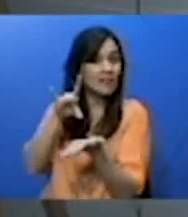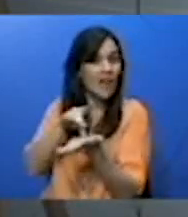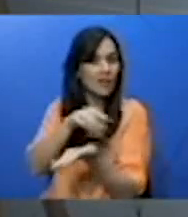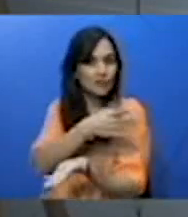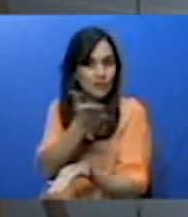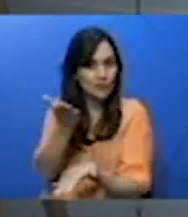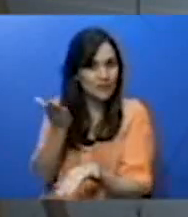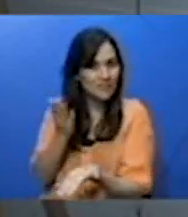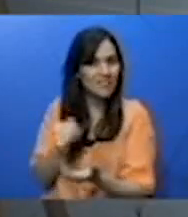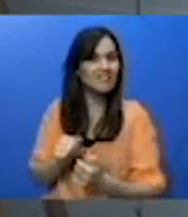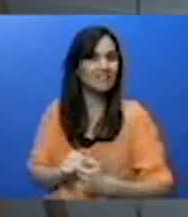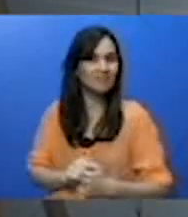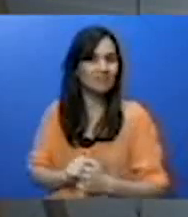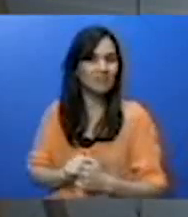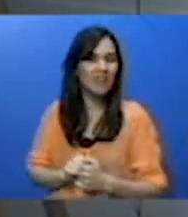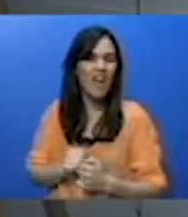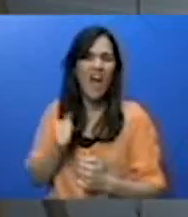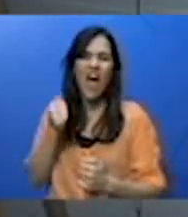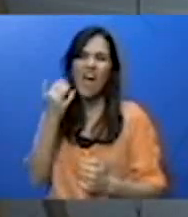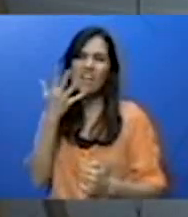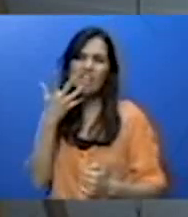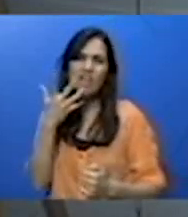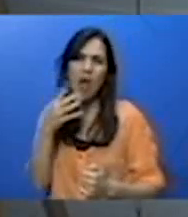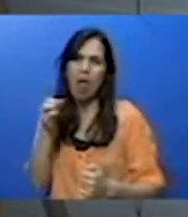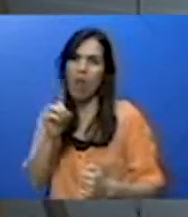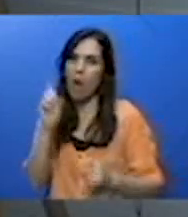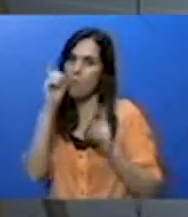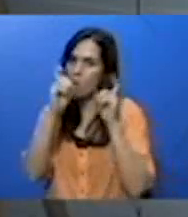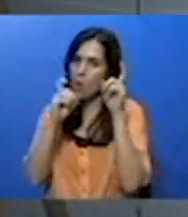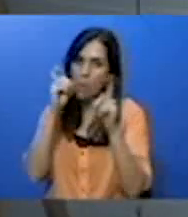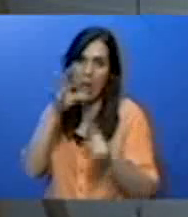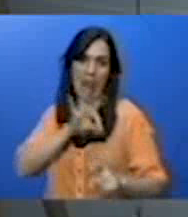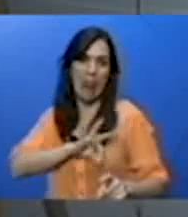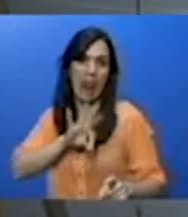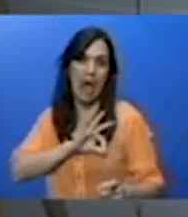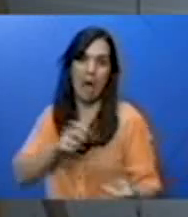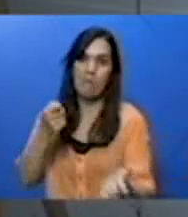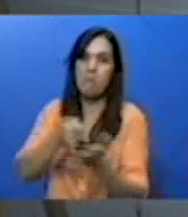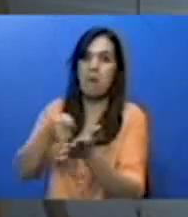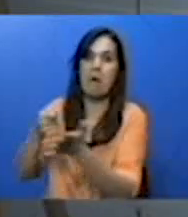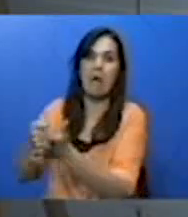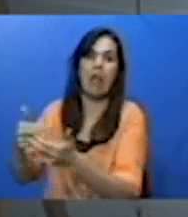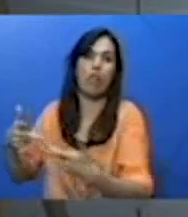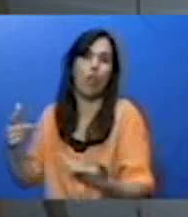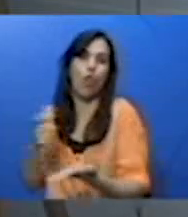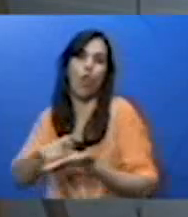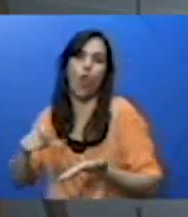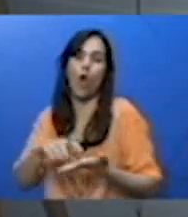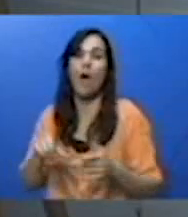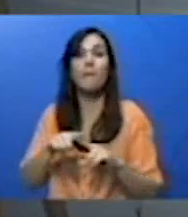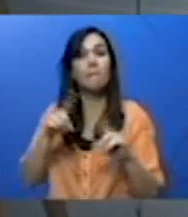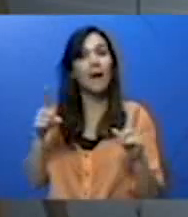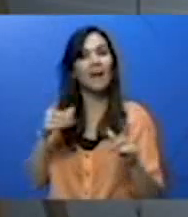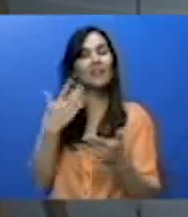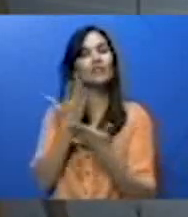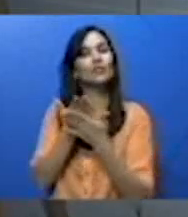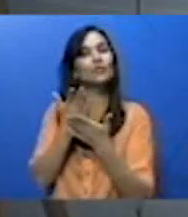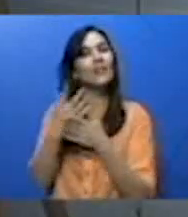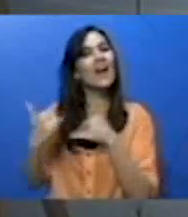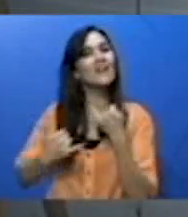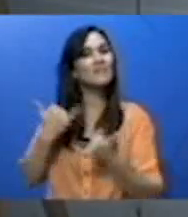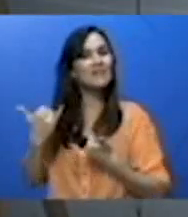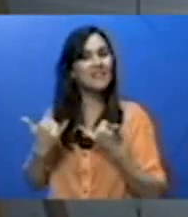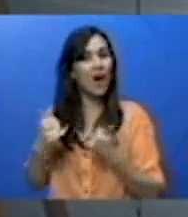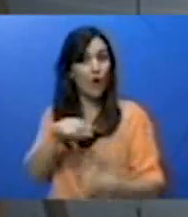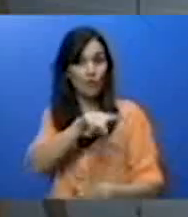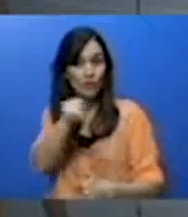E criança não tem que se preocupar em trabalhar, em ter salário, em pagar contas, e sim em estudar e brincar. Vocês são